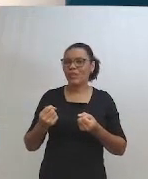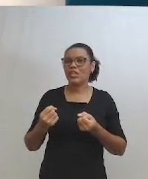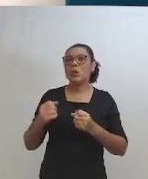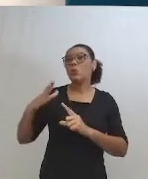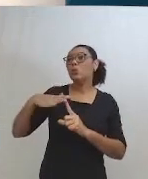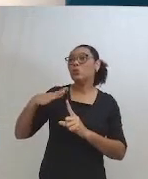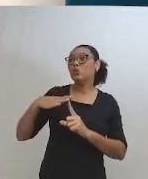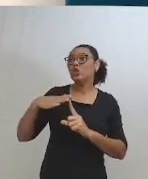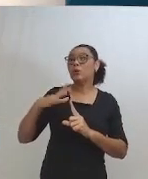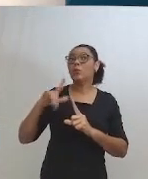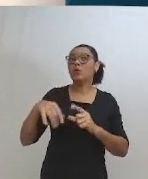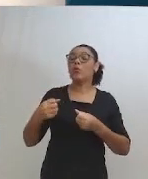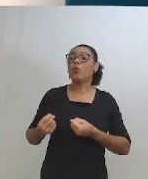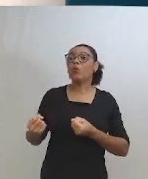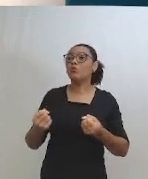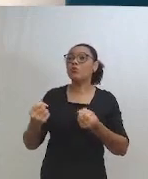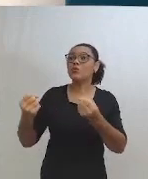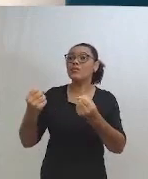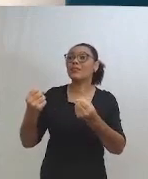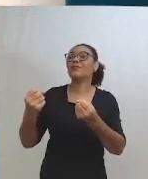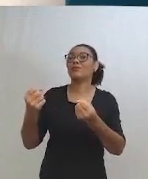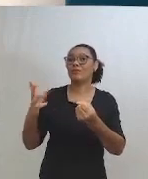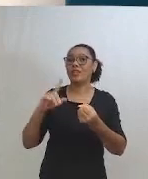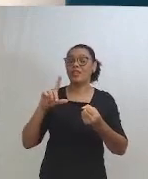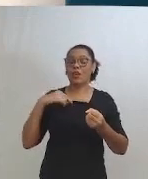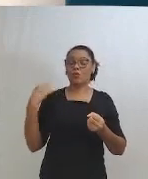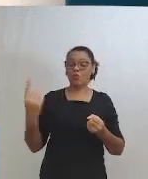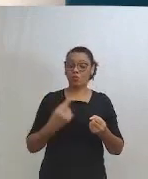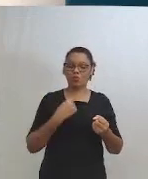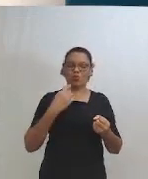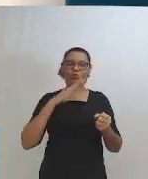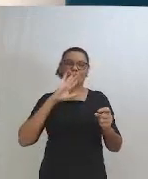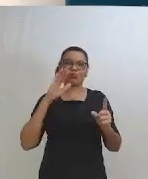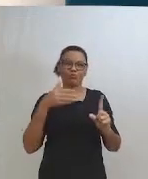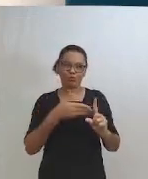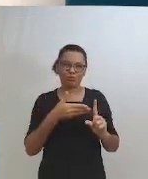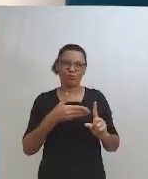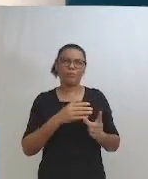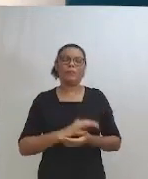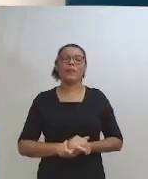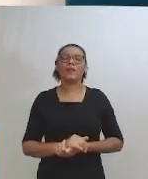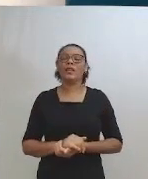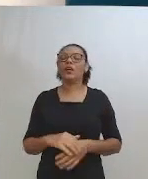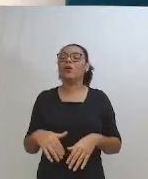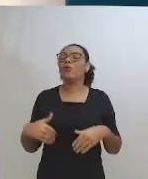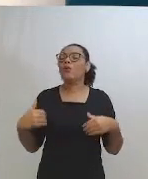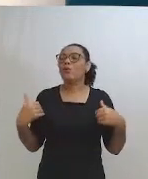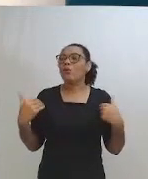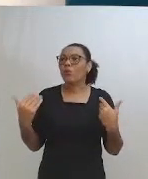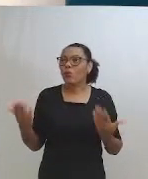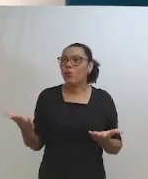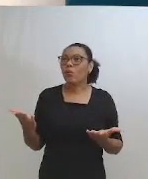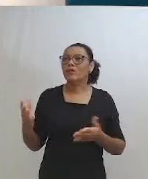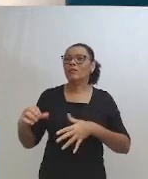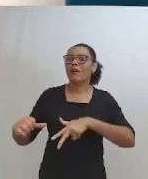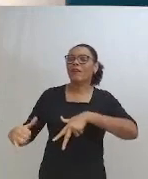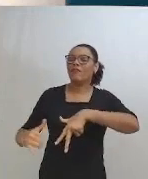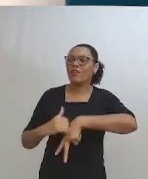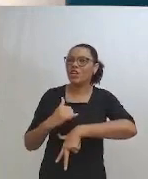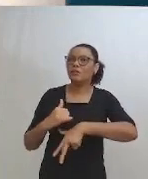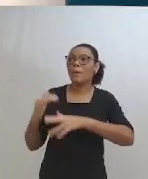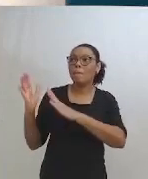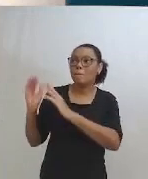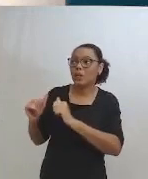por Aderbal, que é o nosso paciente. Quando, ao avistar Kaique, que no caso é a vítima, pediu para Aderbal parar